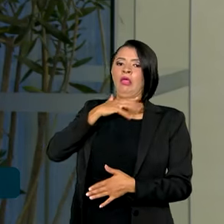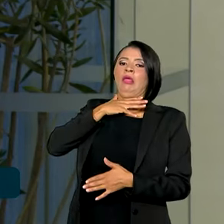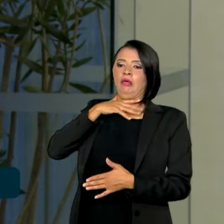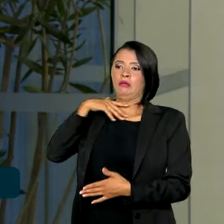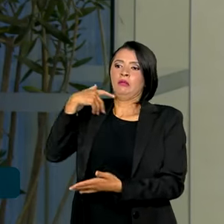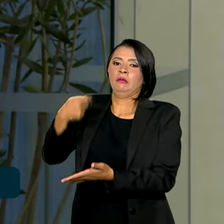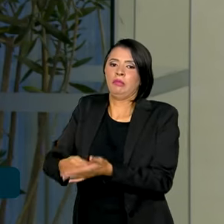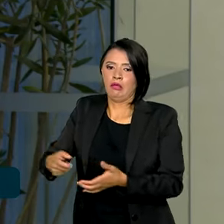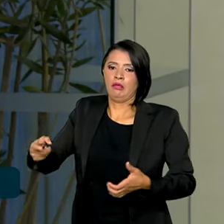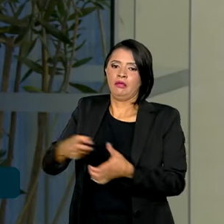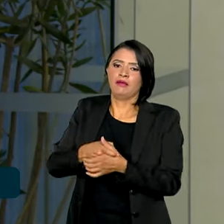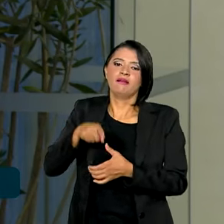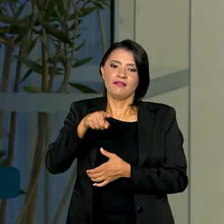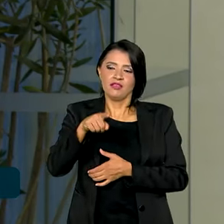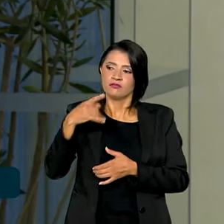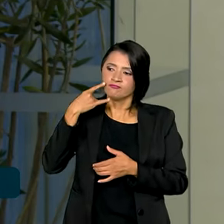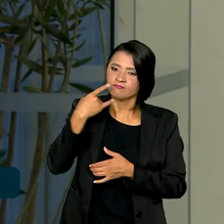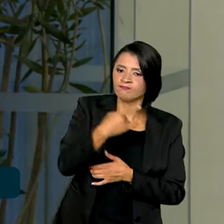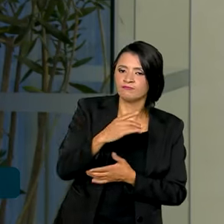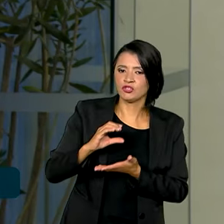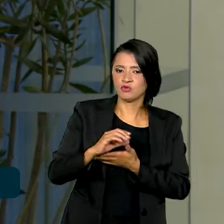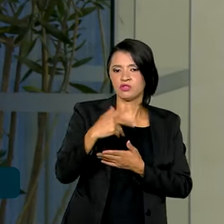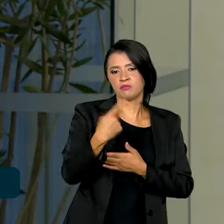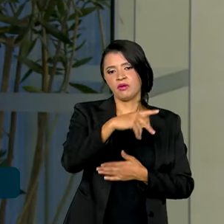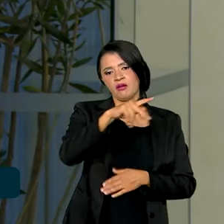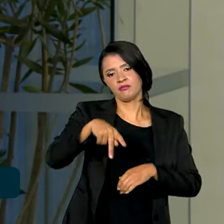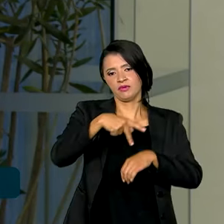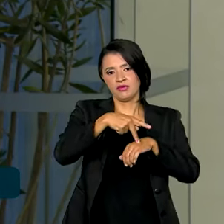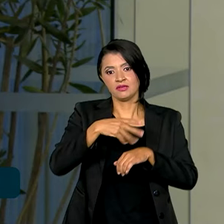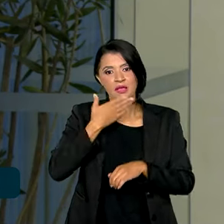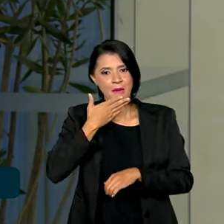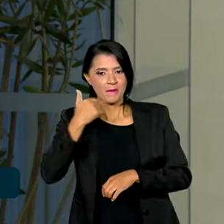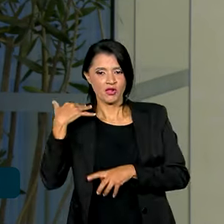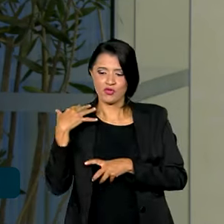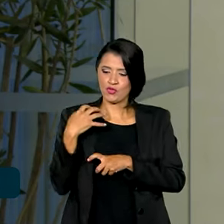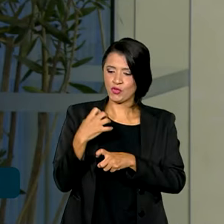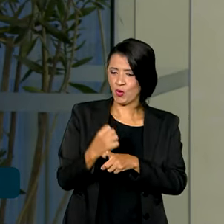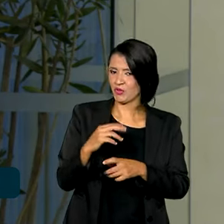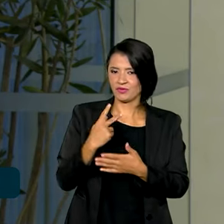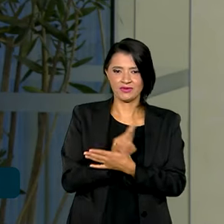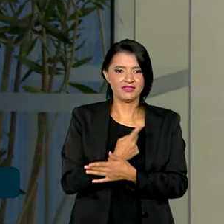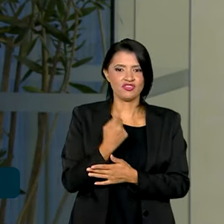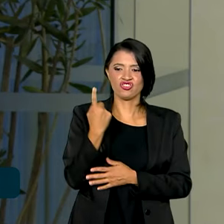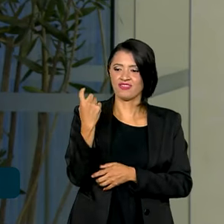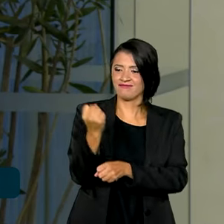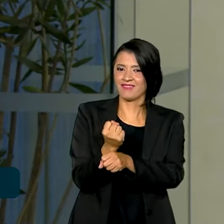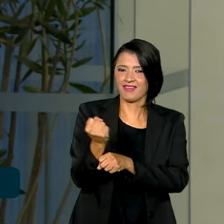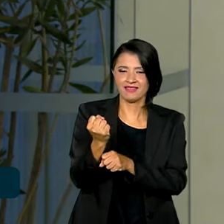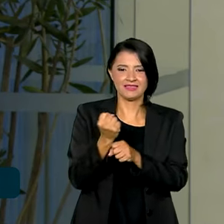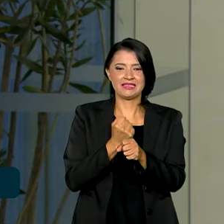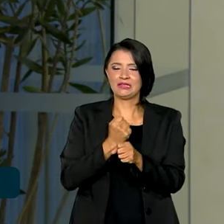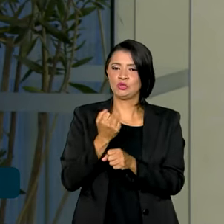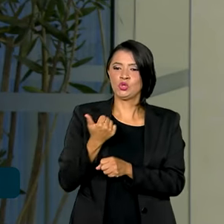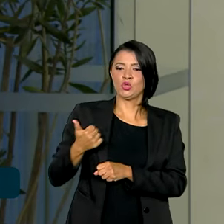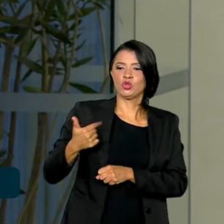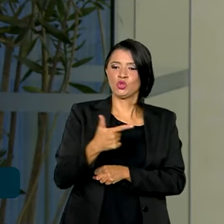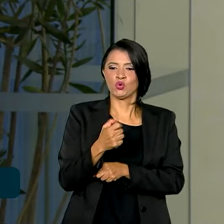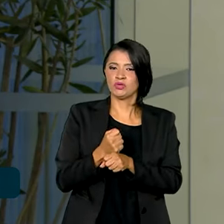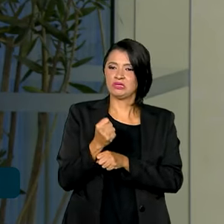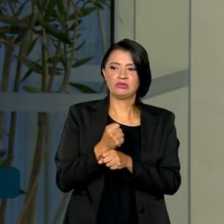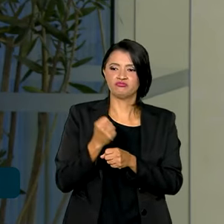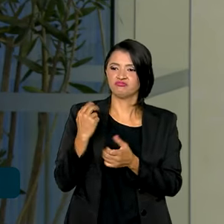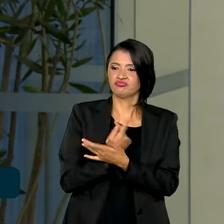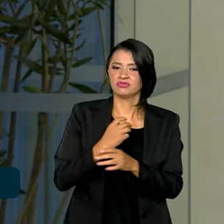dívida e isso atrai investimentos para o país. Essa melhora na nota não acontecia há mais de uma década, não acontecia há 12 anos.